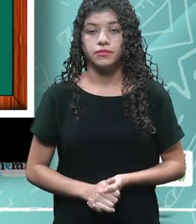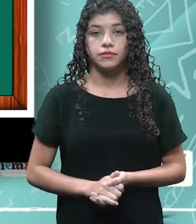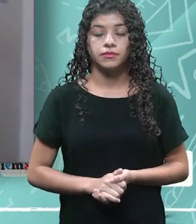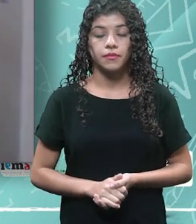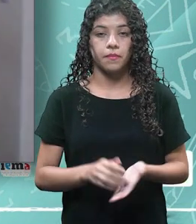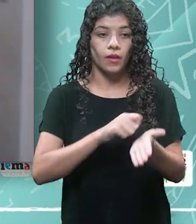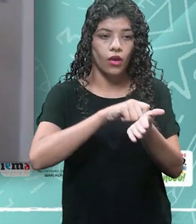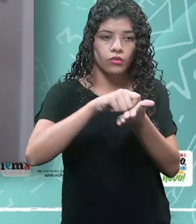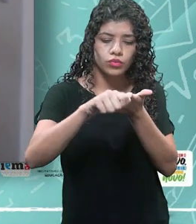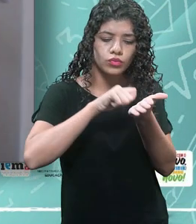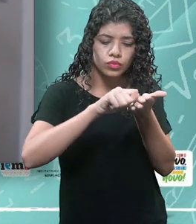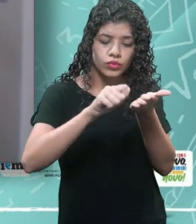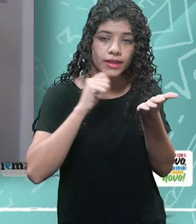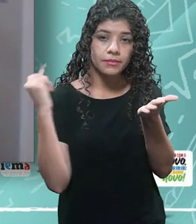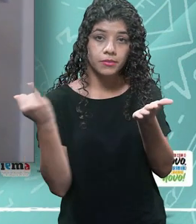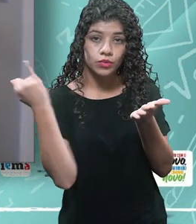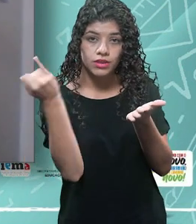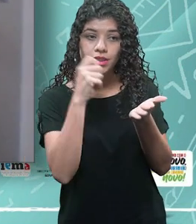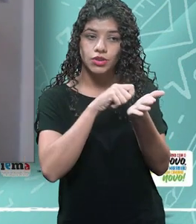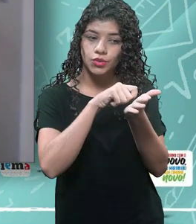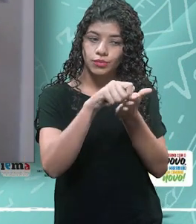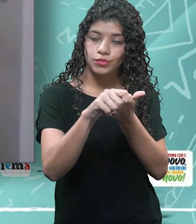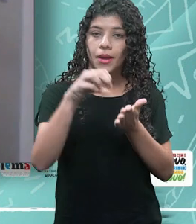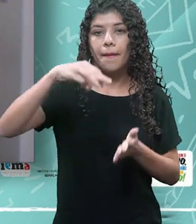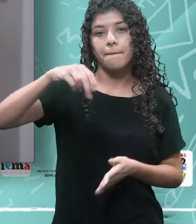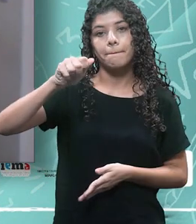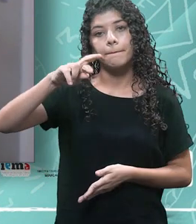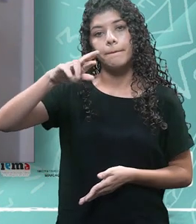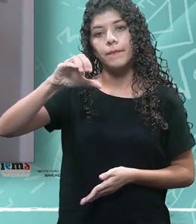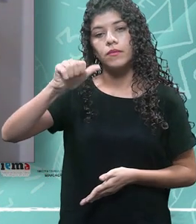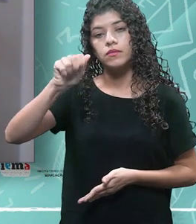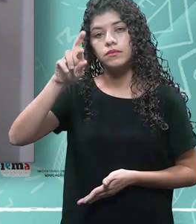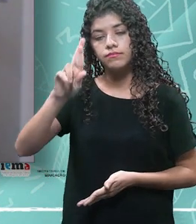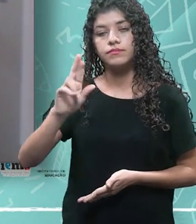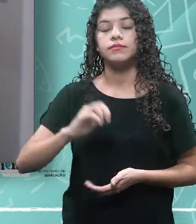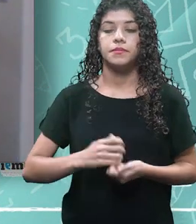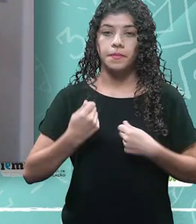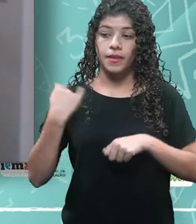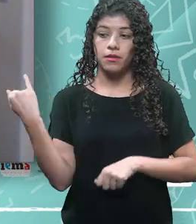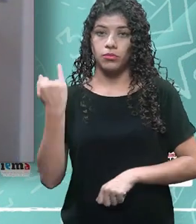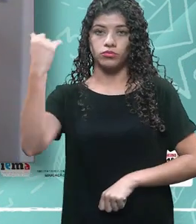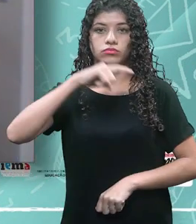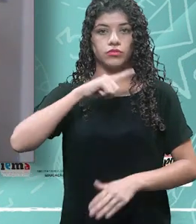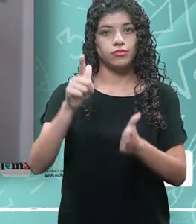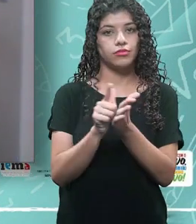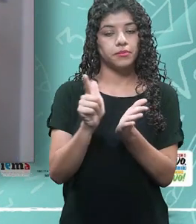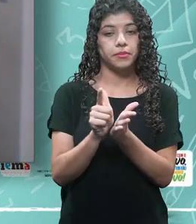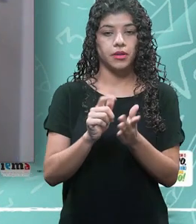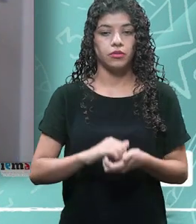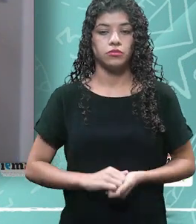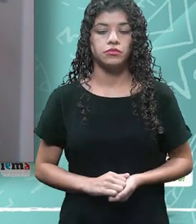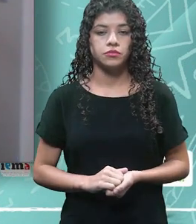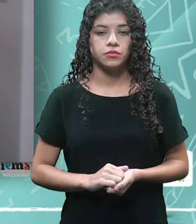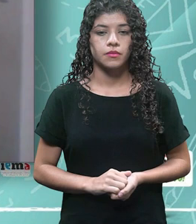você grif as partes mais importantes do texto por isso que é importante ter papel mão tá grife tá